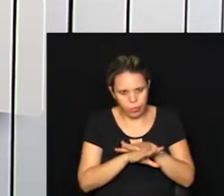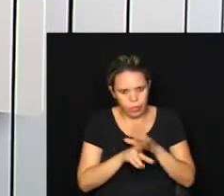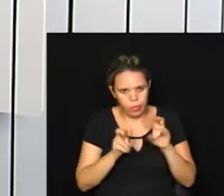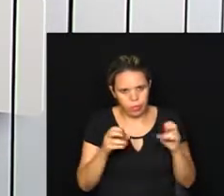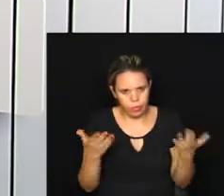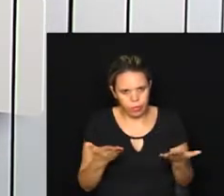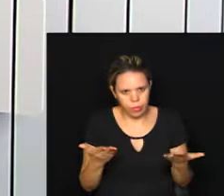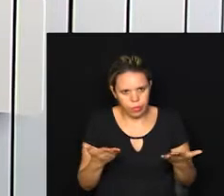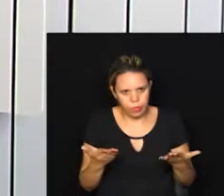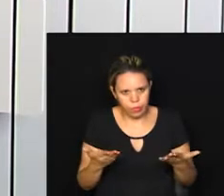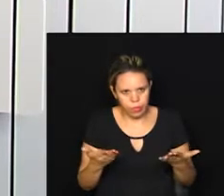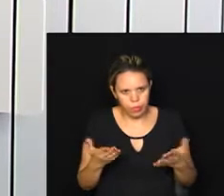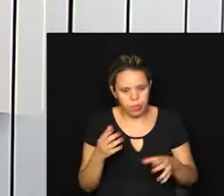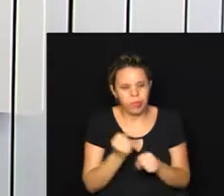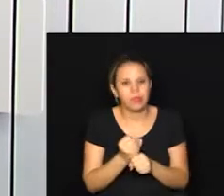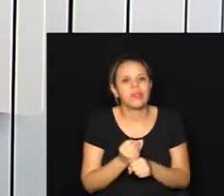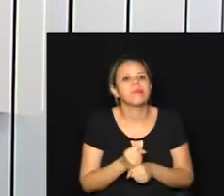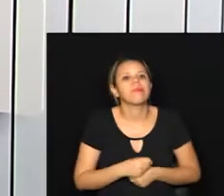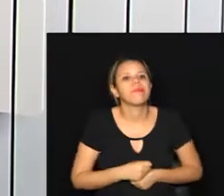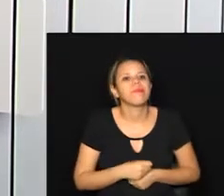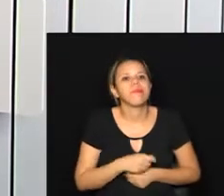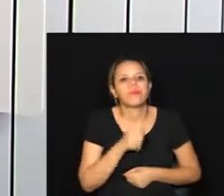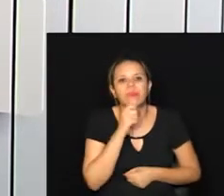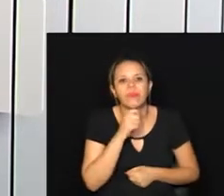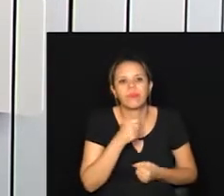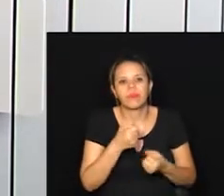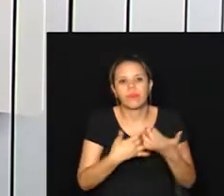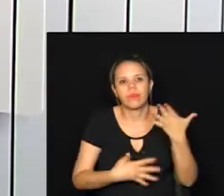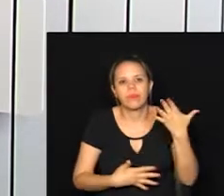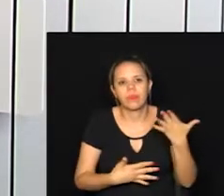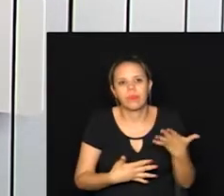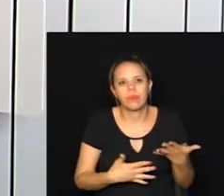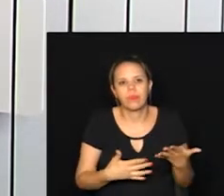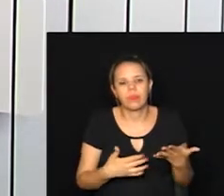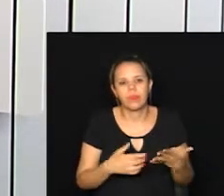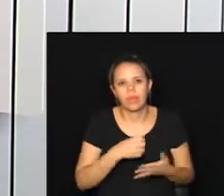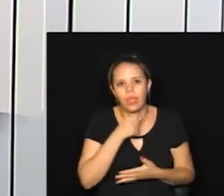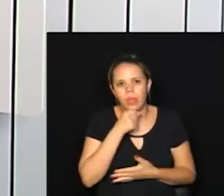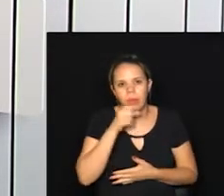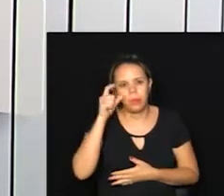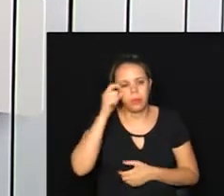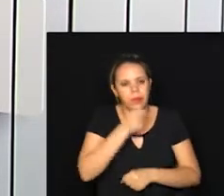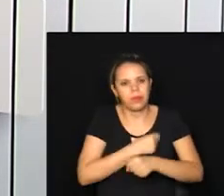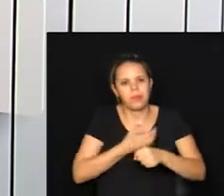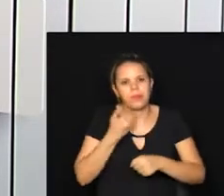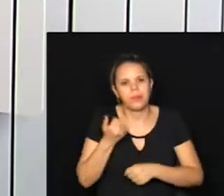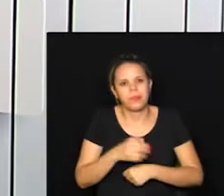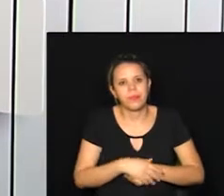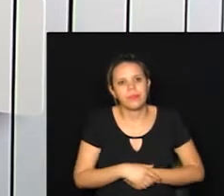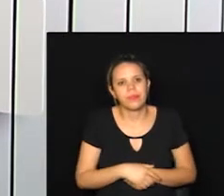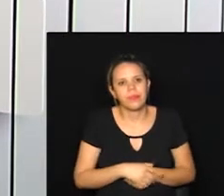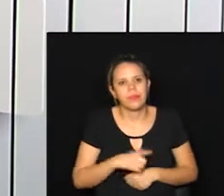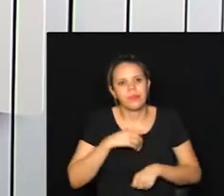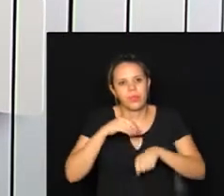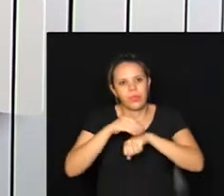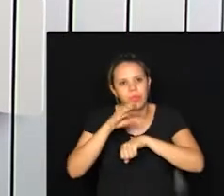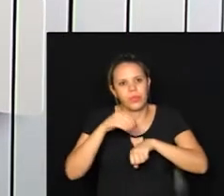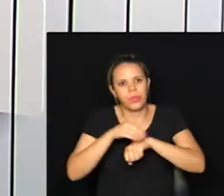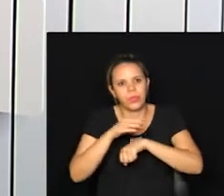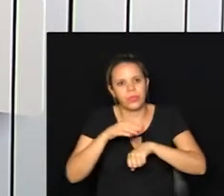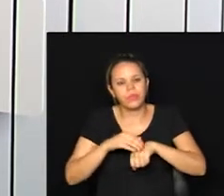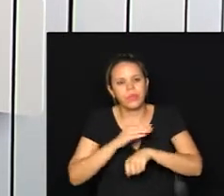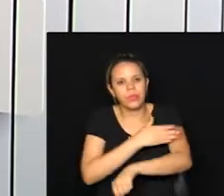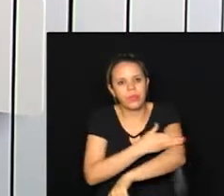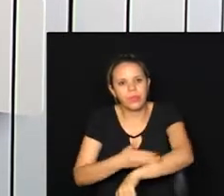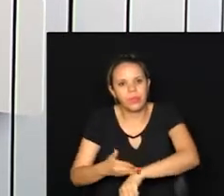de hoje do Na Ponta do Lápis. E ainda tem muitos assuntos. Ainda tem Michel Amorim com Cozinha Fácil. Tem dica com